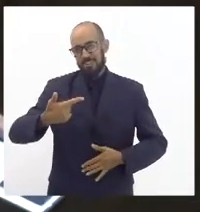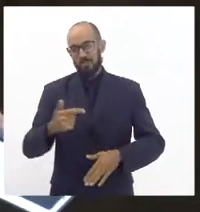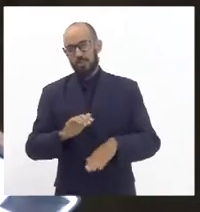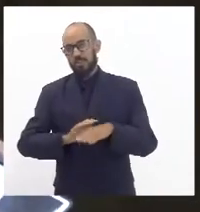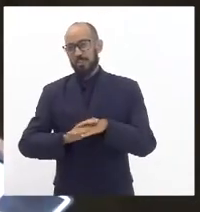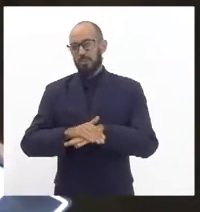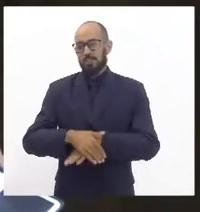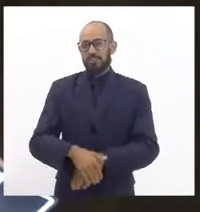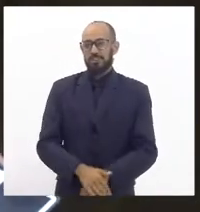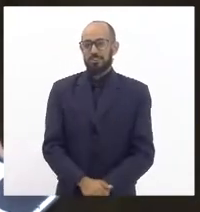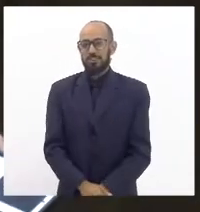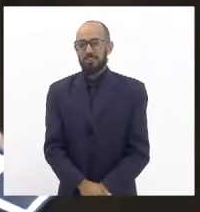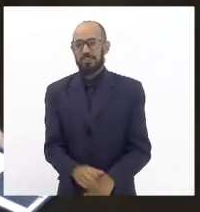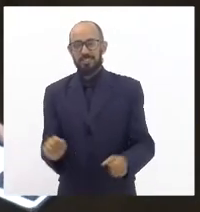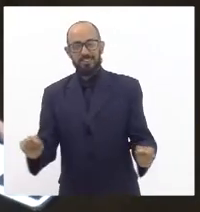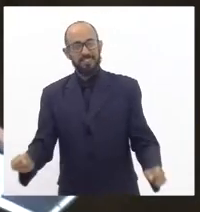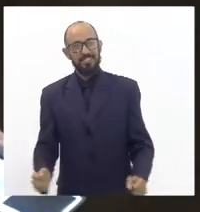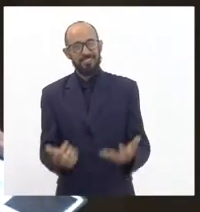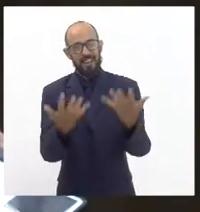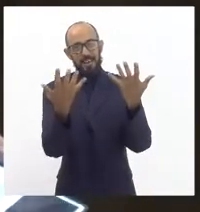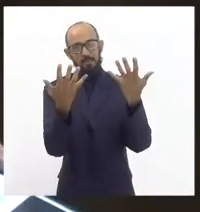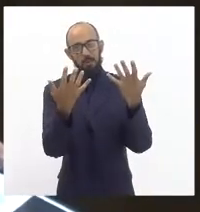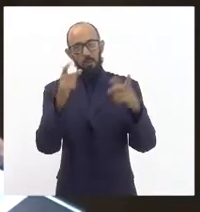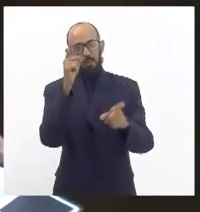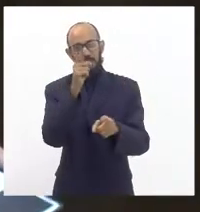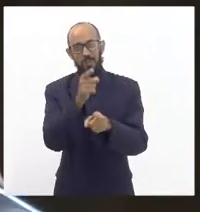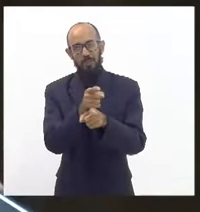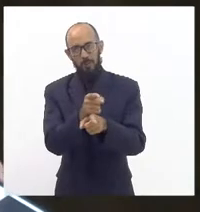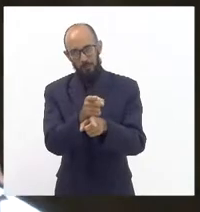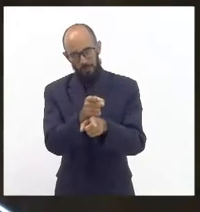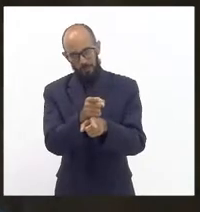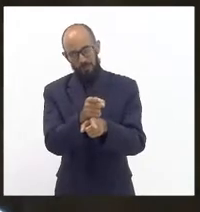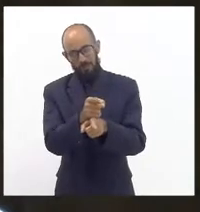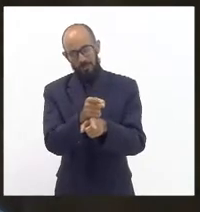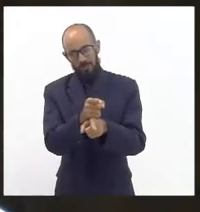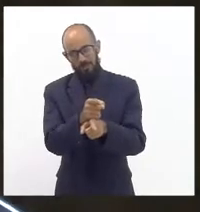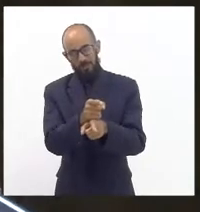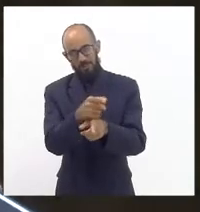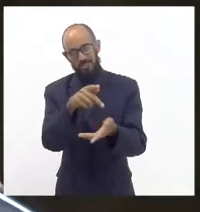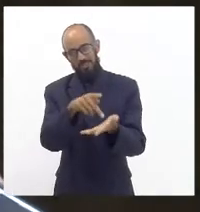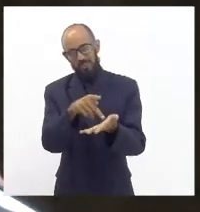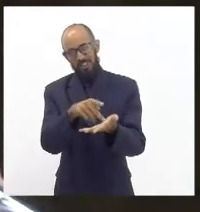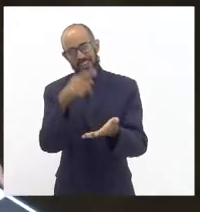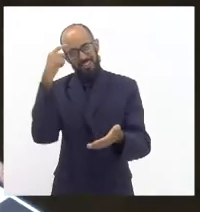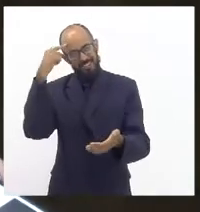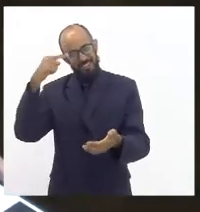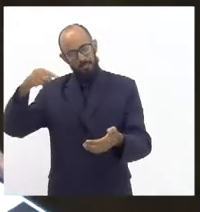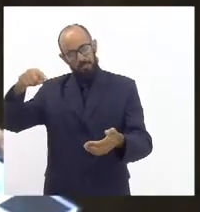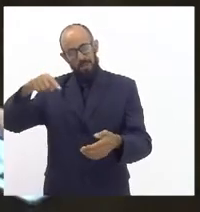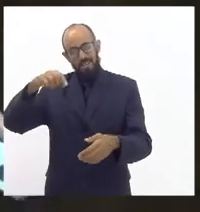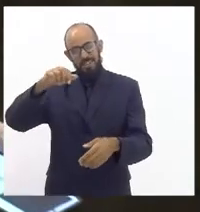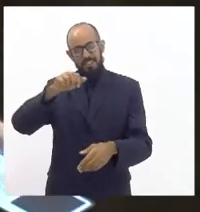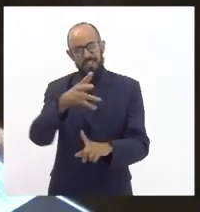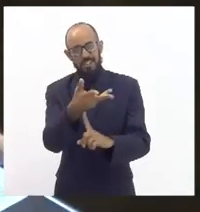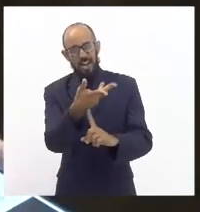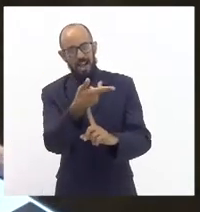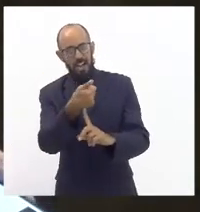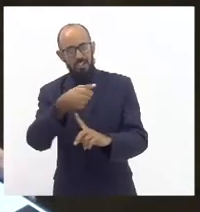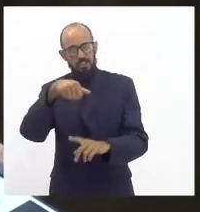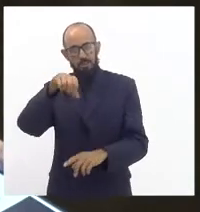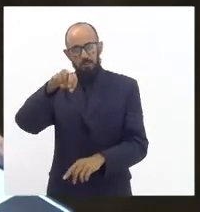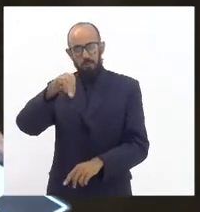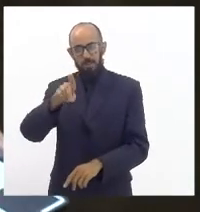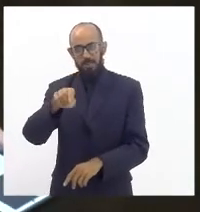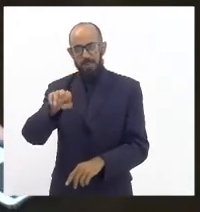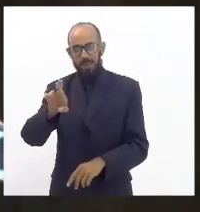que celebrou encontro exatamente da Semana de Arte Moderna do Teatro